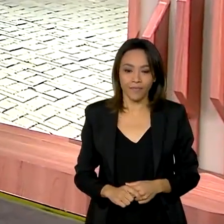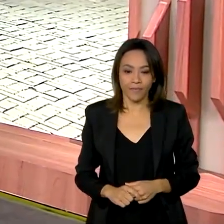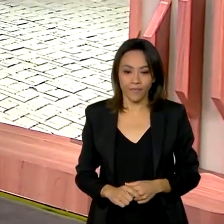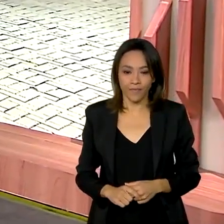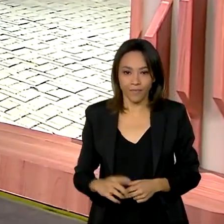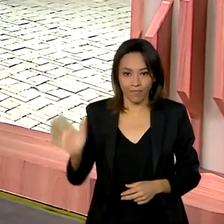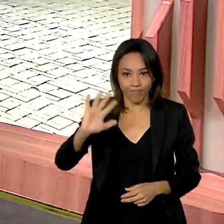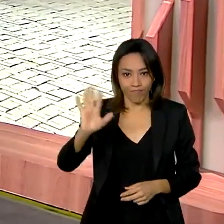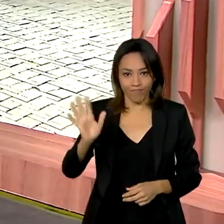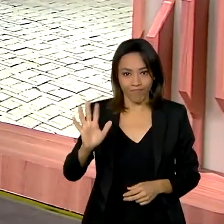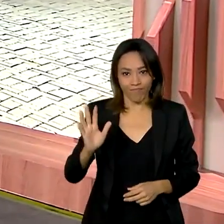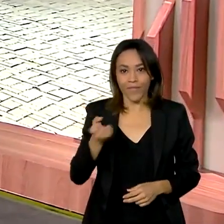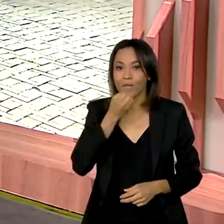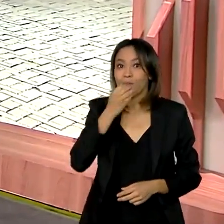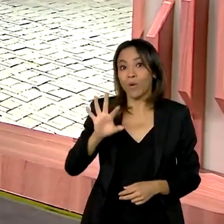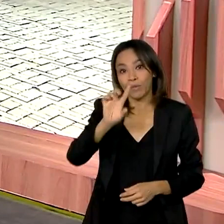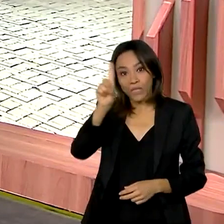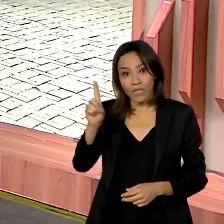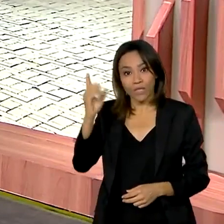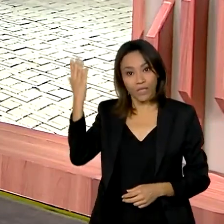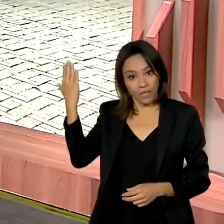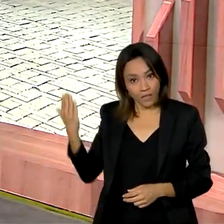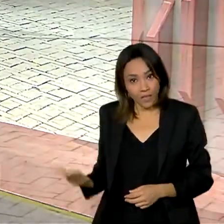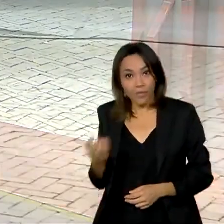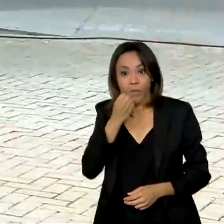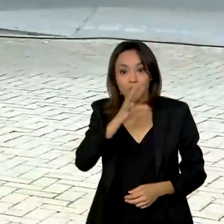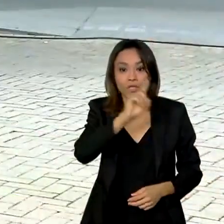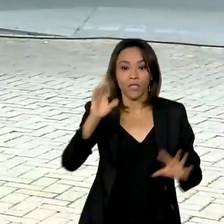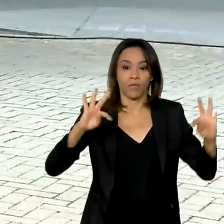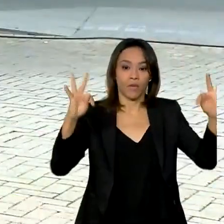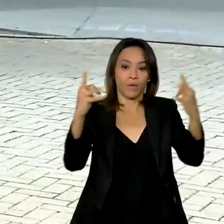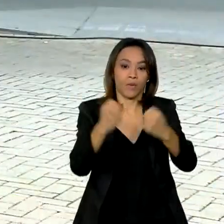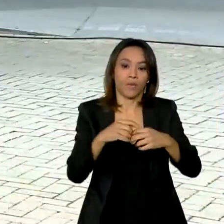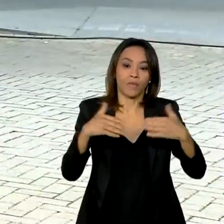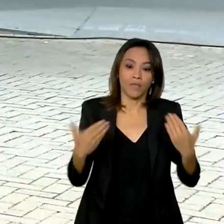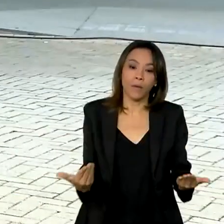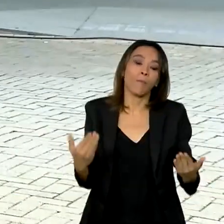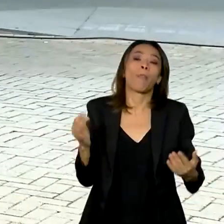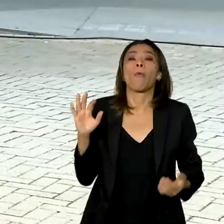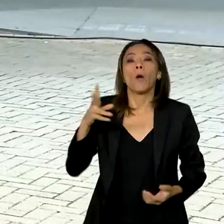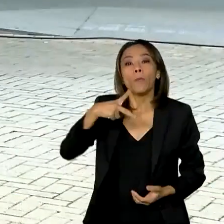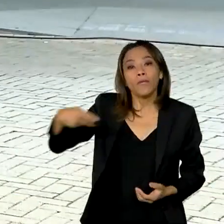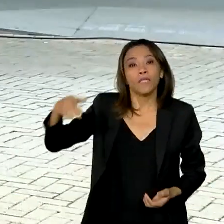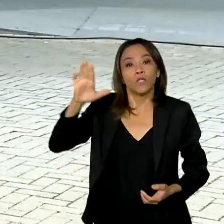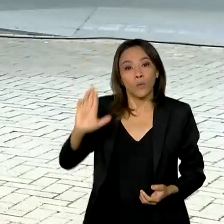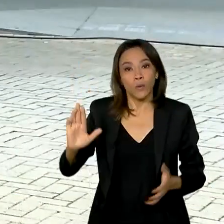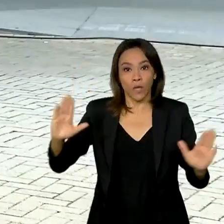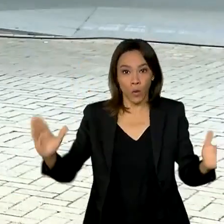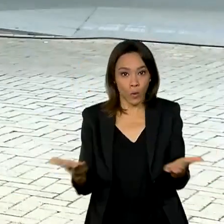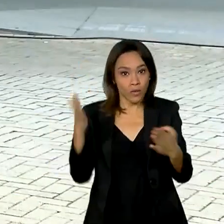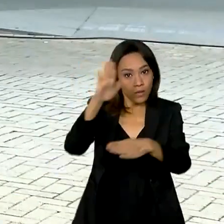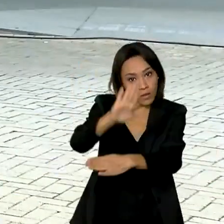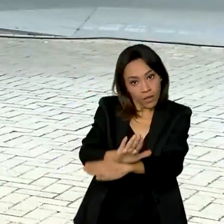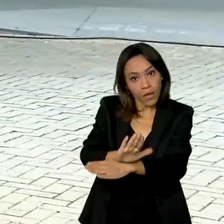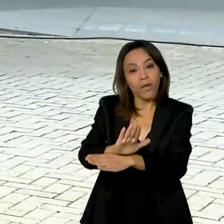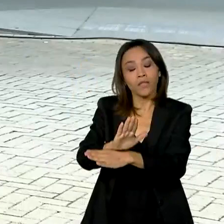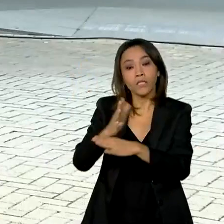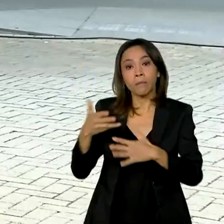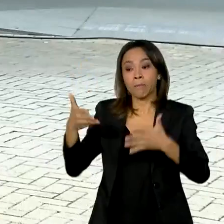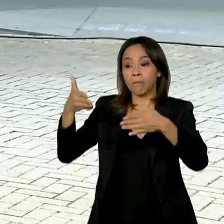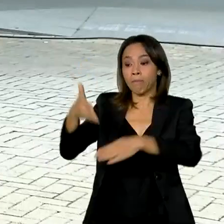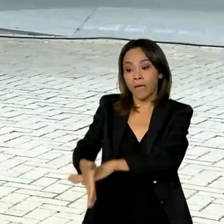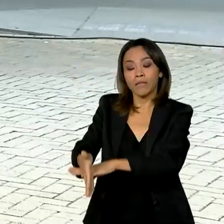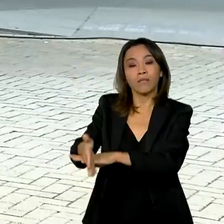Oi, Roberto, bom dia para você, bom dia para todo mundo. O presidente Lula participa hoje à tarde da inauguração da